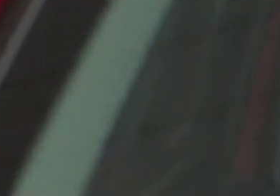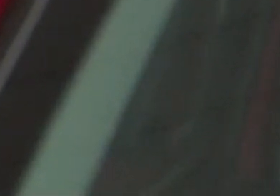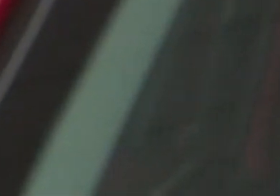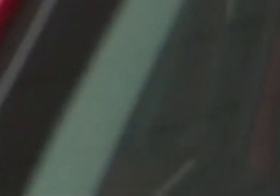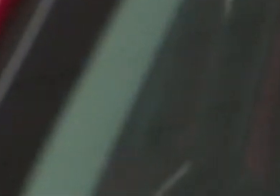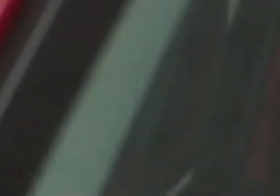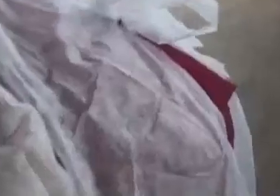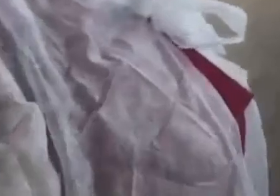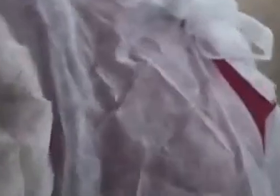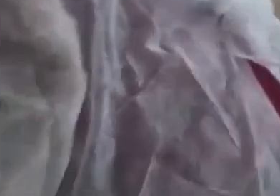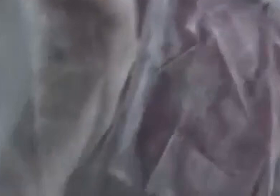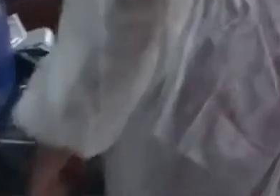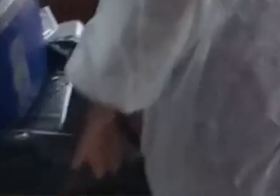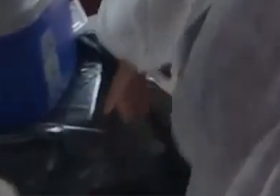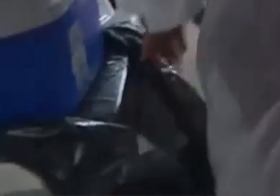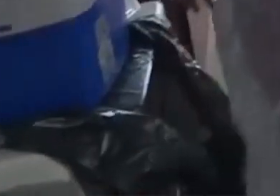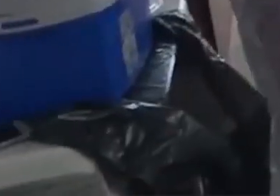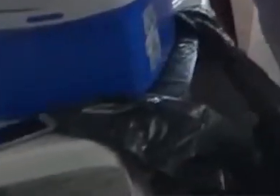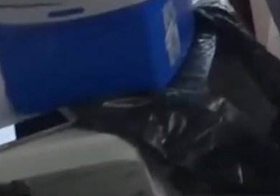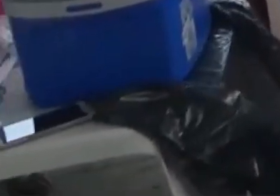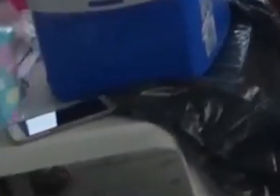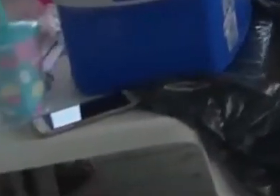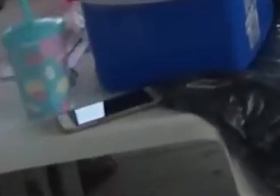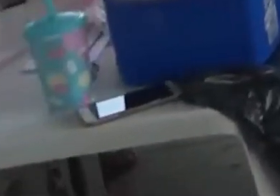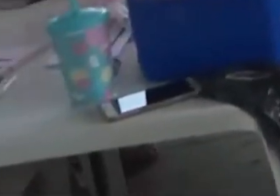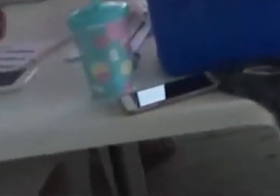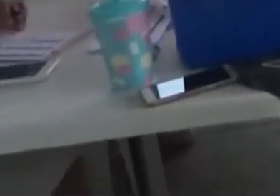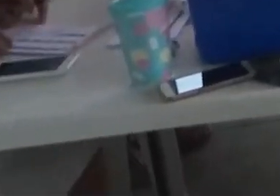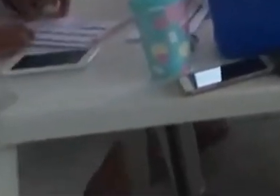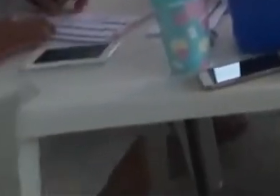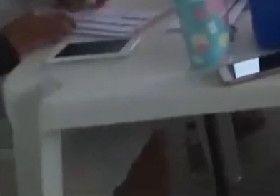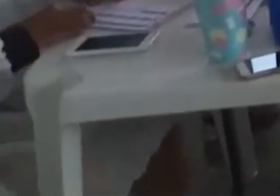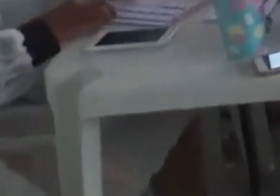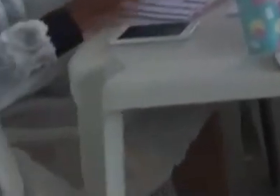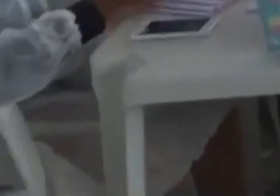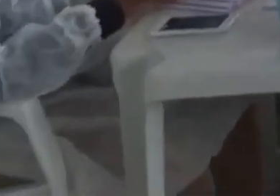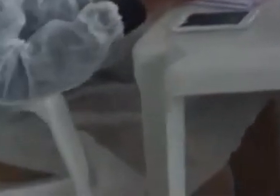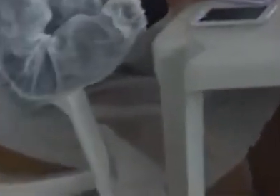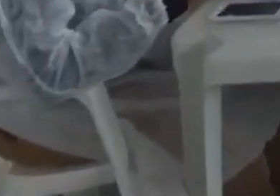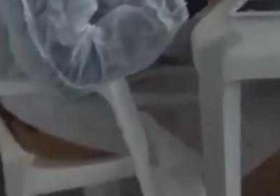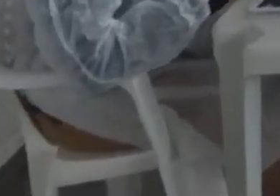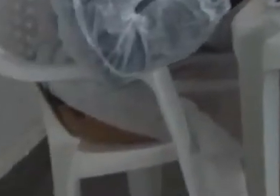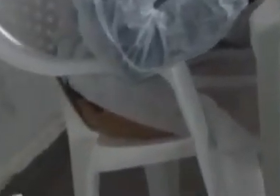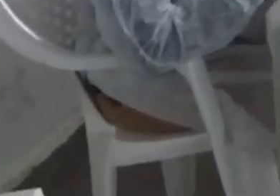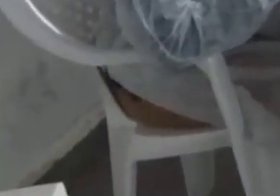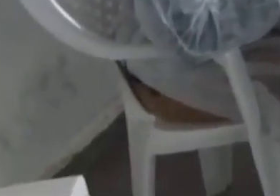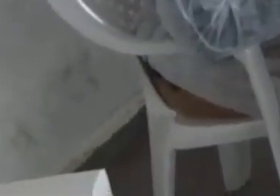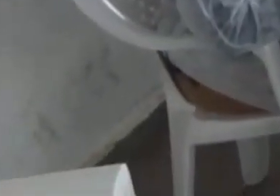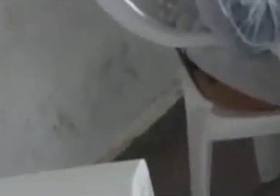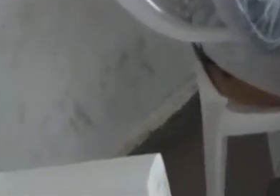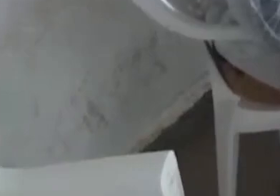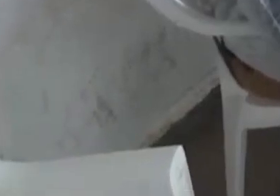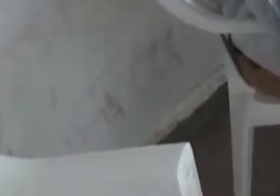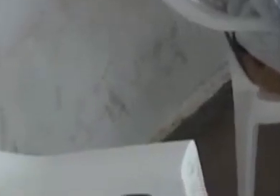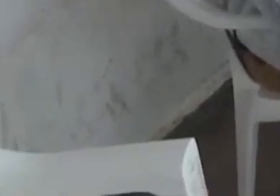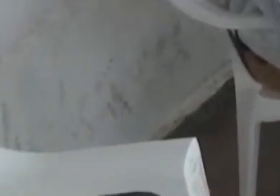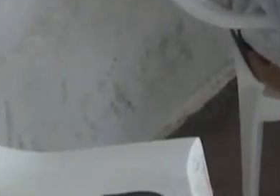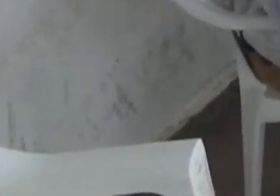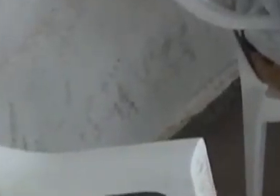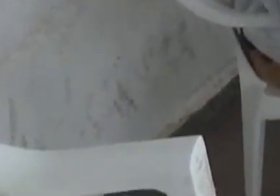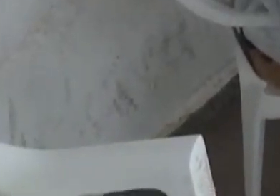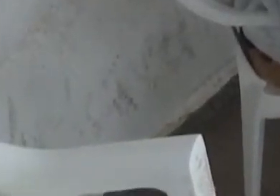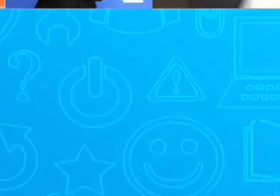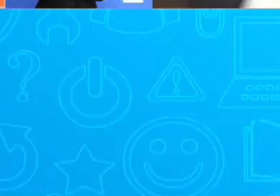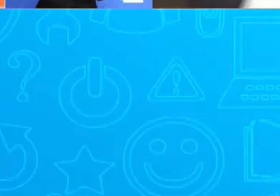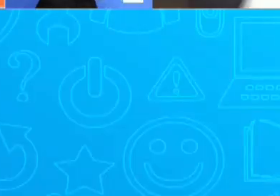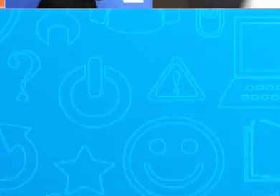gente gostaria de saber do senhor o que a gente pode esperar do prefeito Fábio Gentil, mesmo diante de tantas